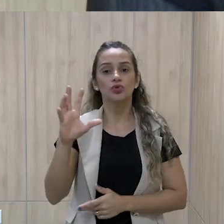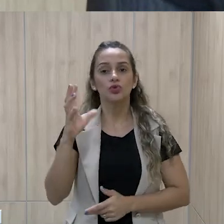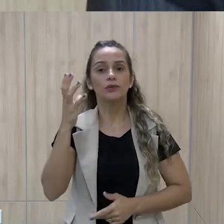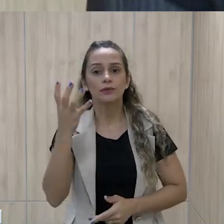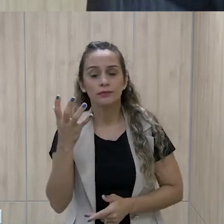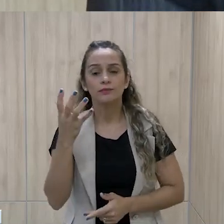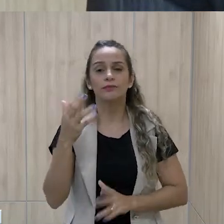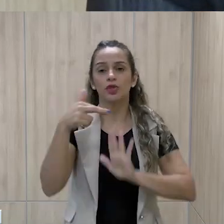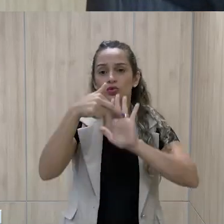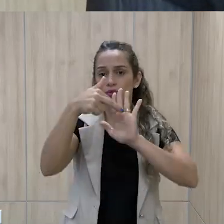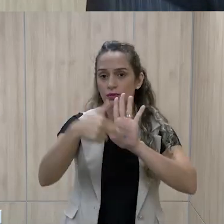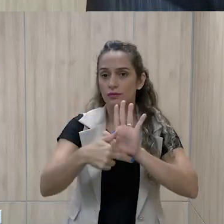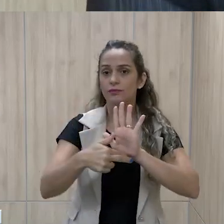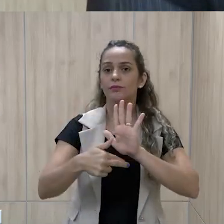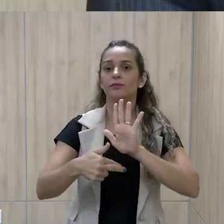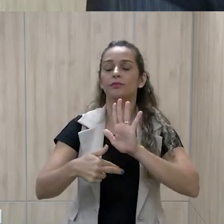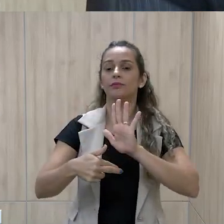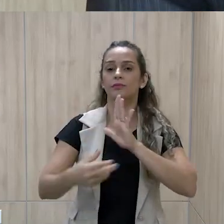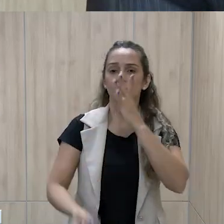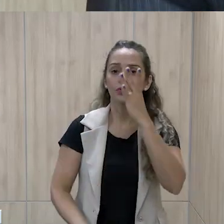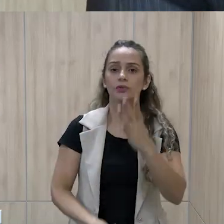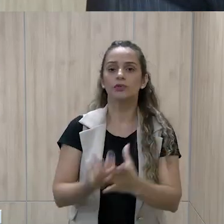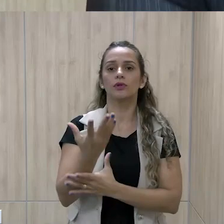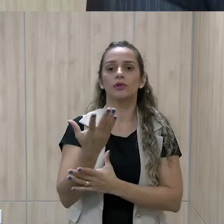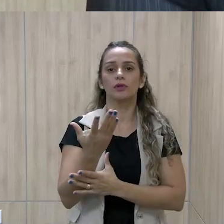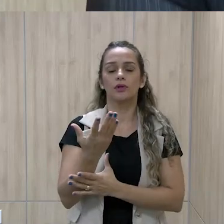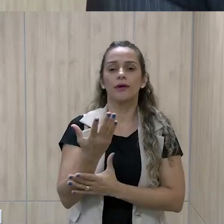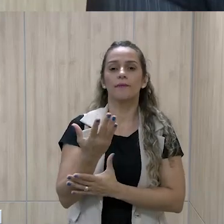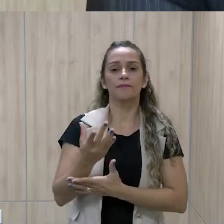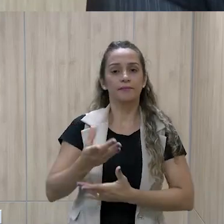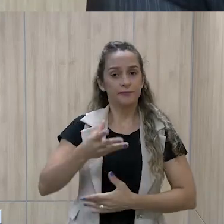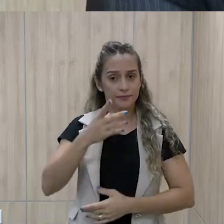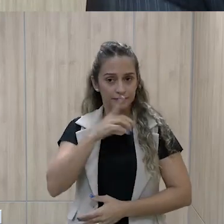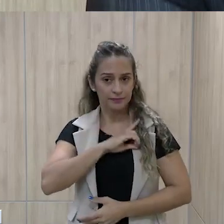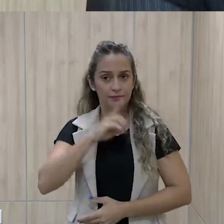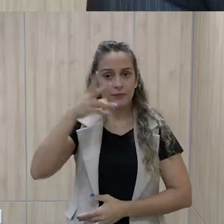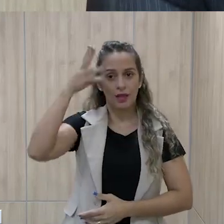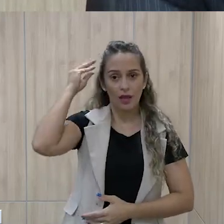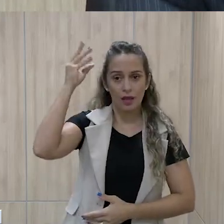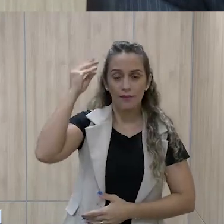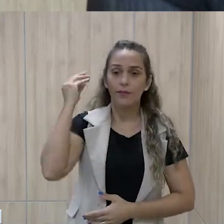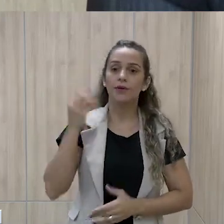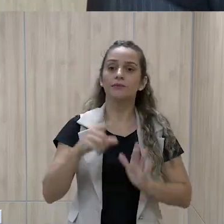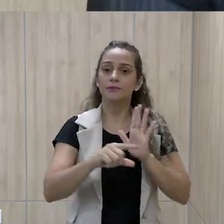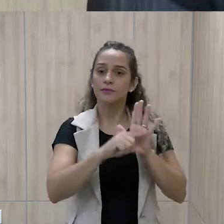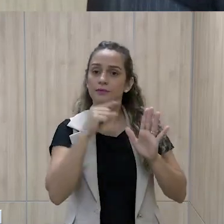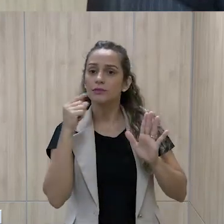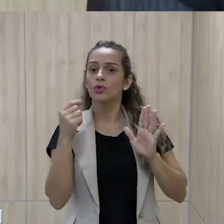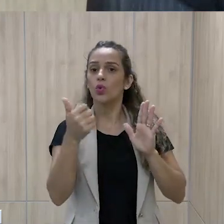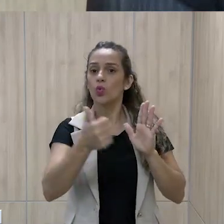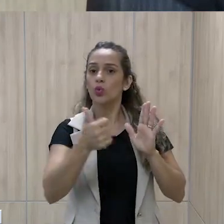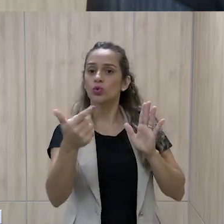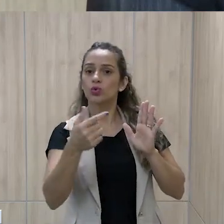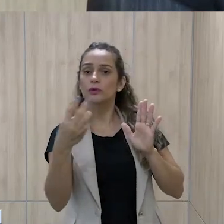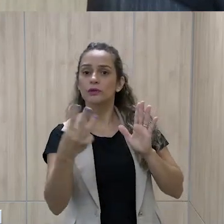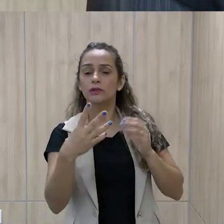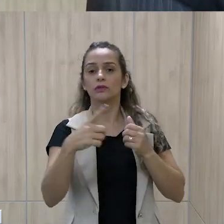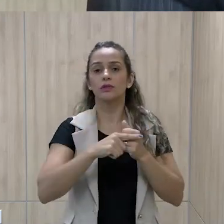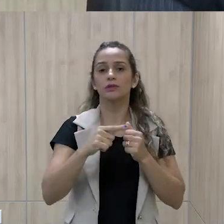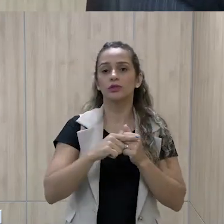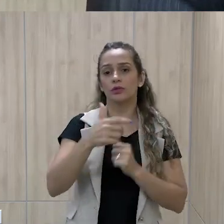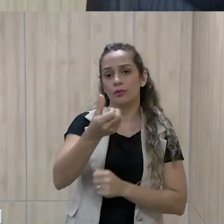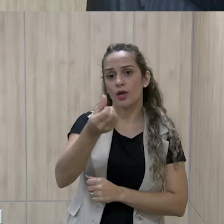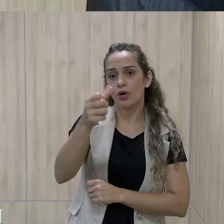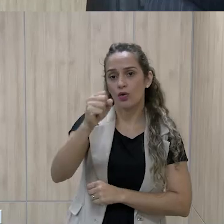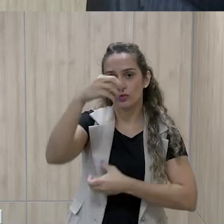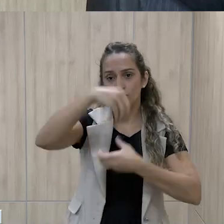projeto de resolução de autoria Deputado delegado Camargo acrescento parágrafo primeiro segundo e